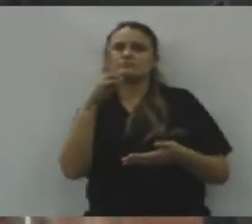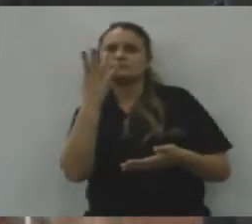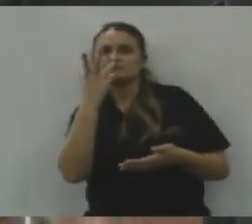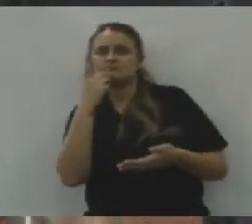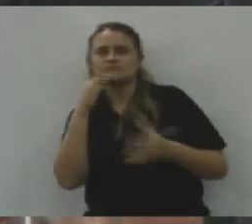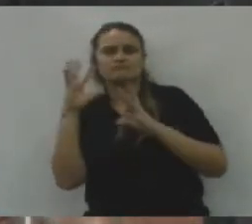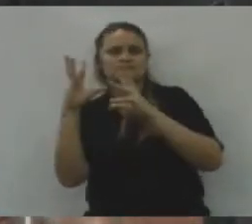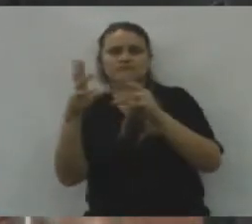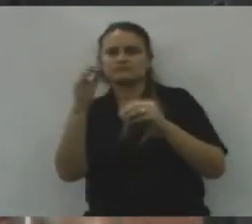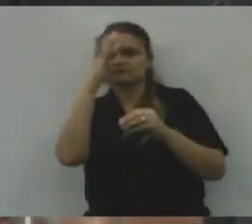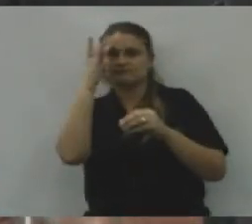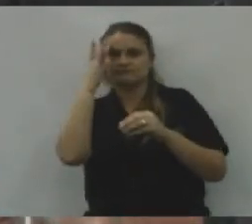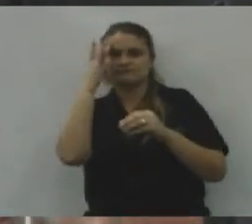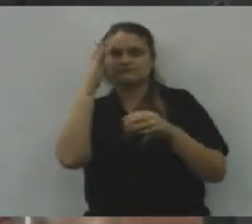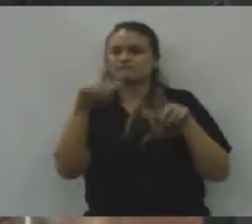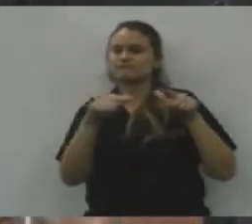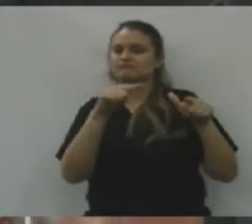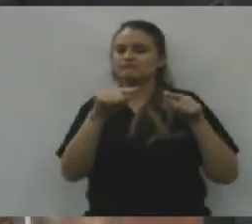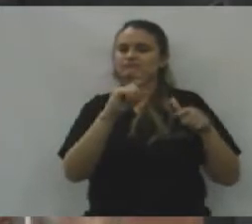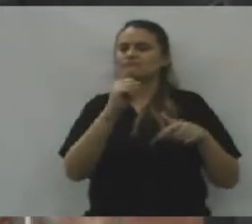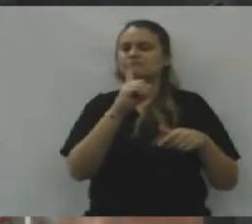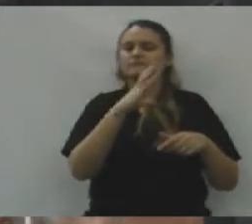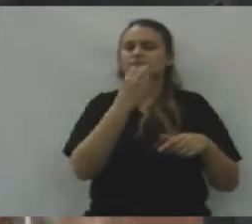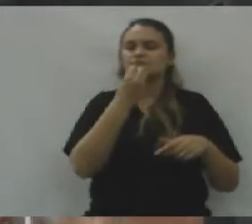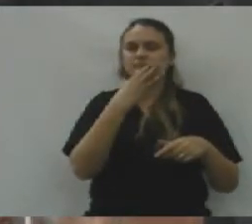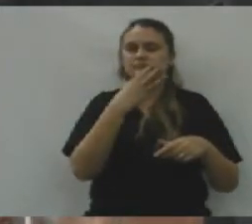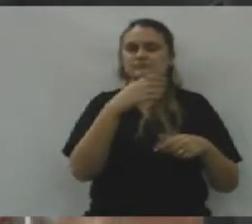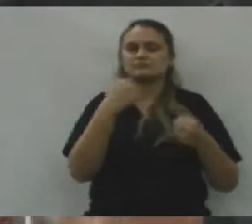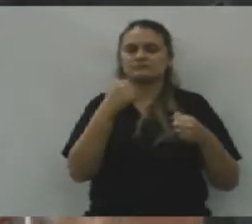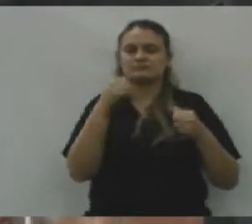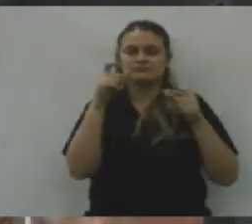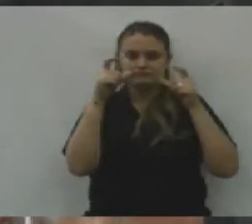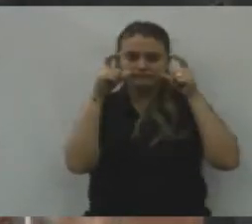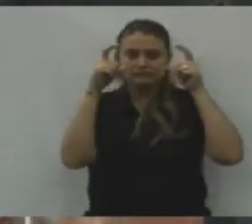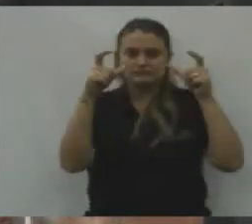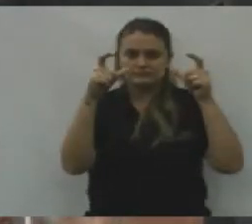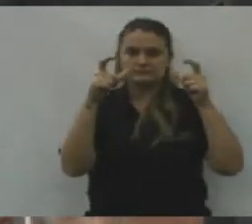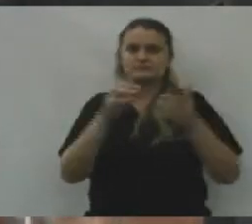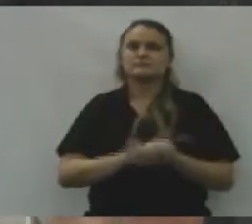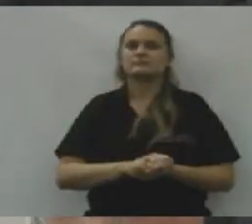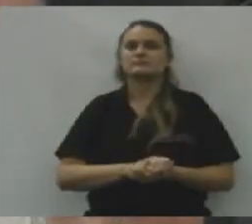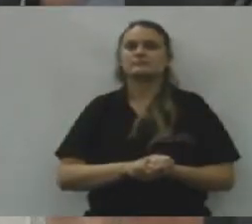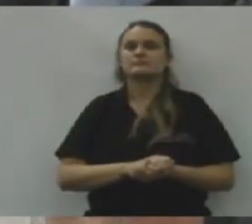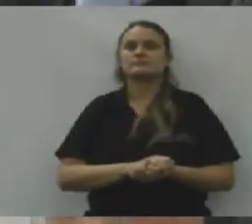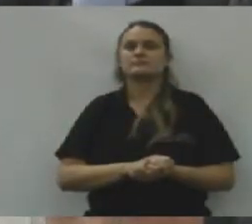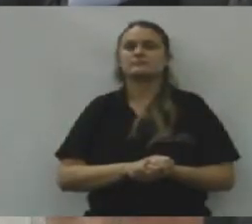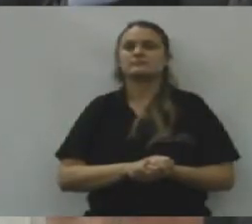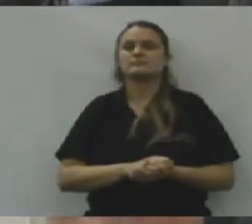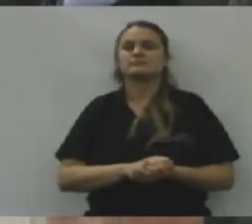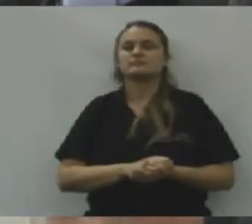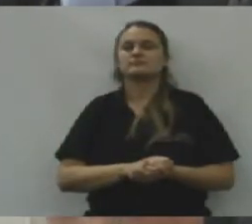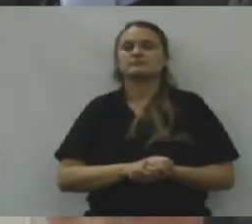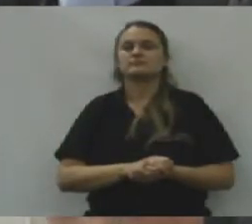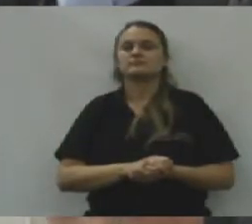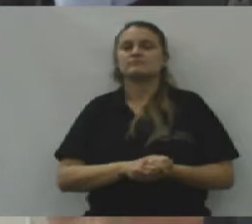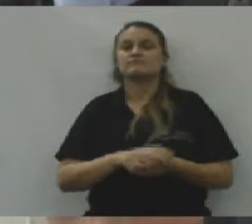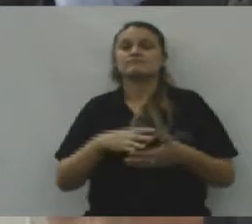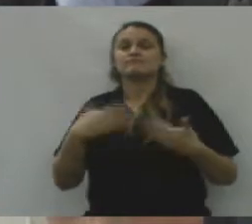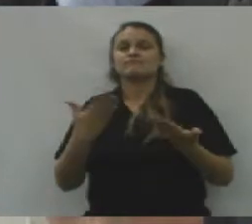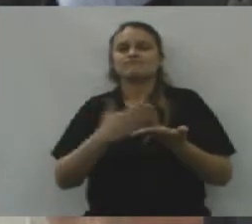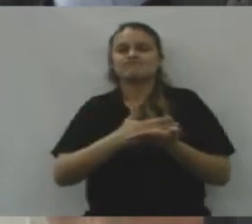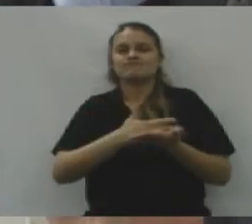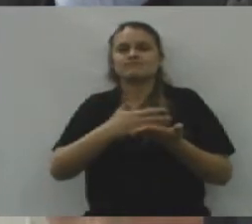mundo, e o serviço também não vai ficar aquela Brastemp, como diz. E daí, quando